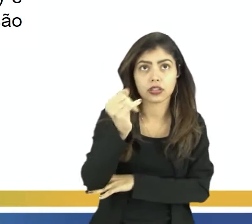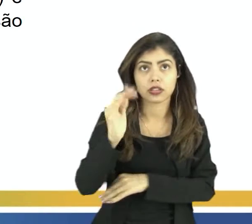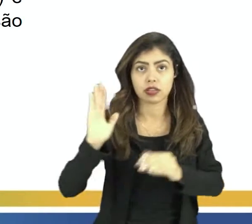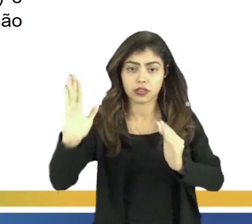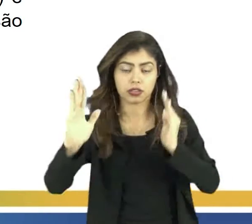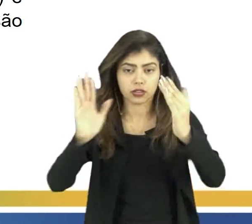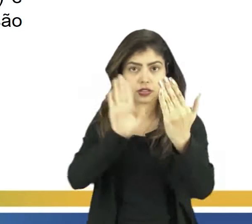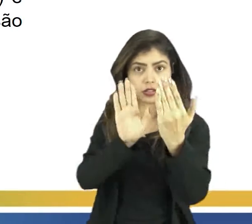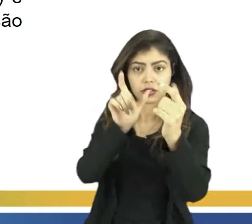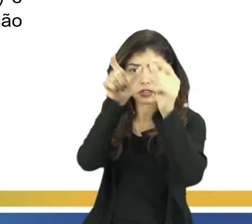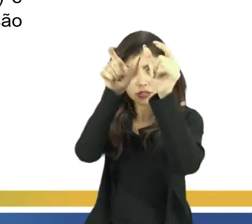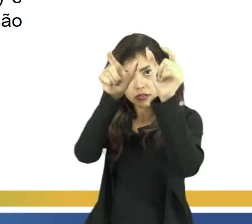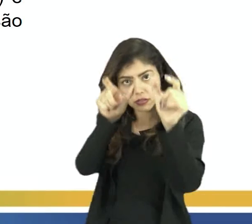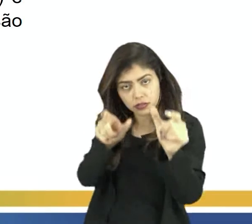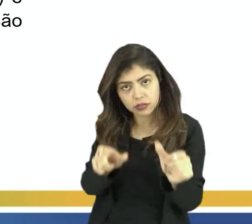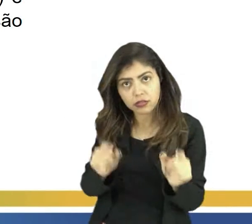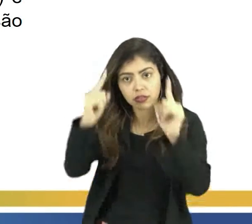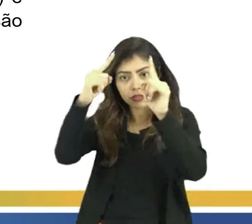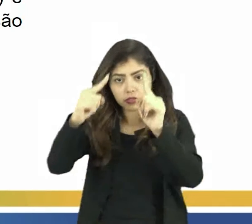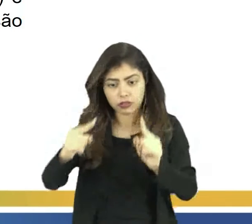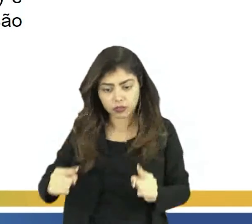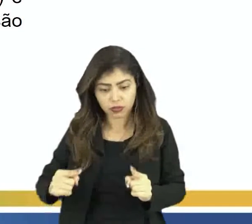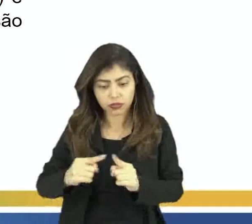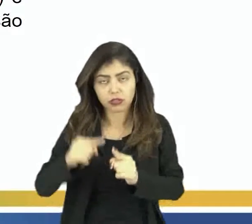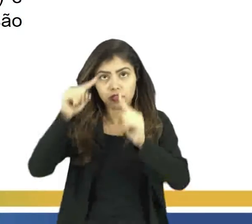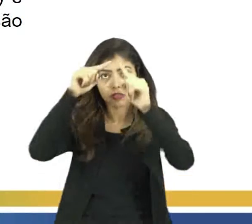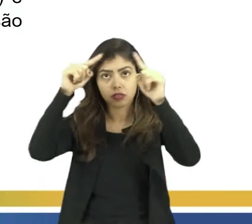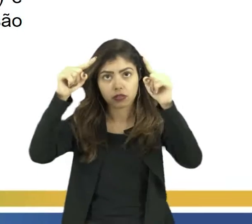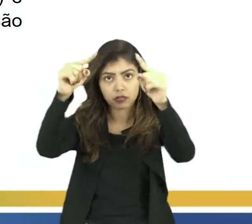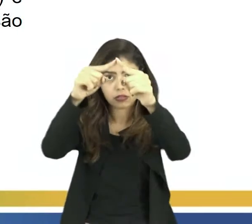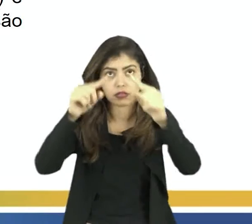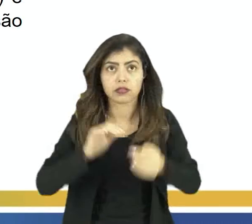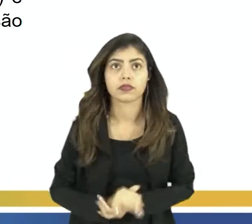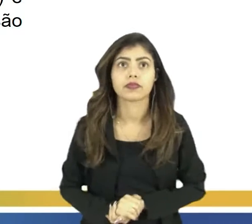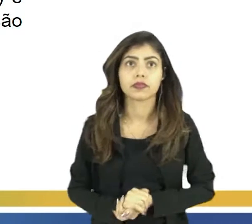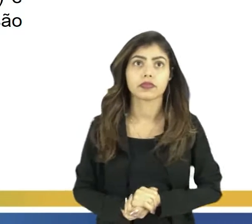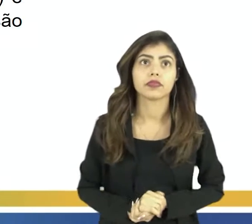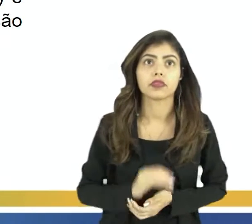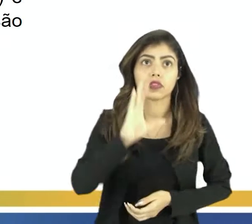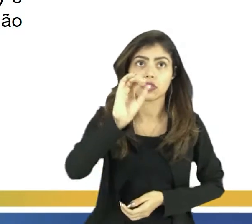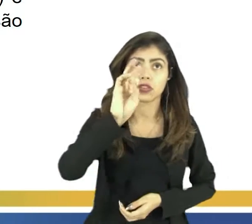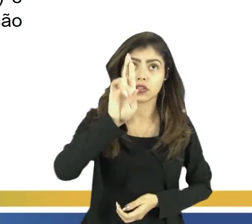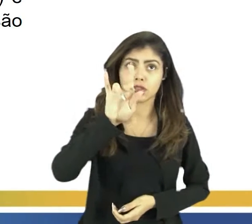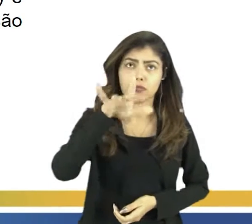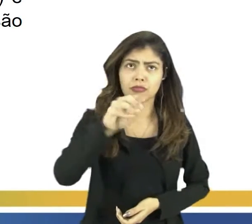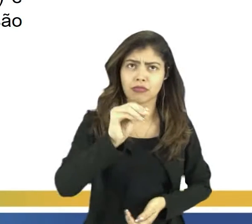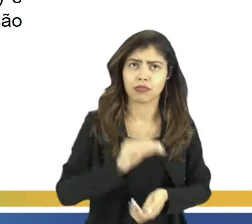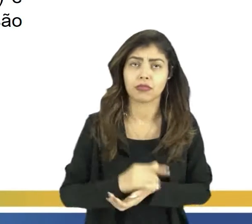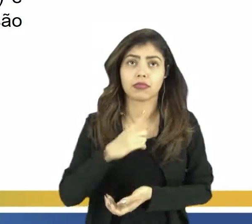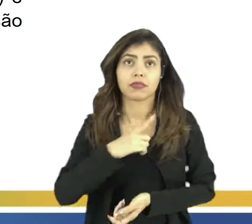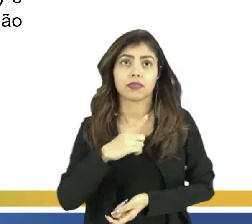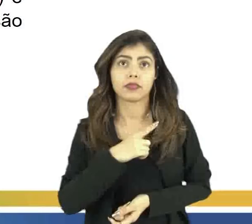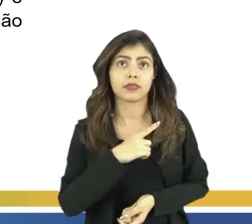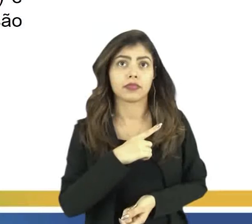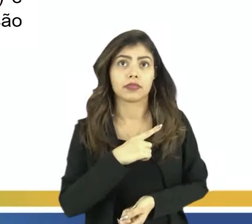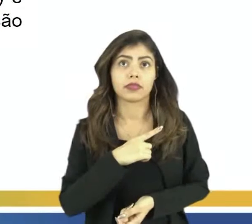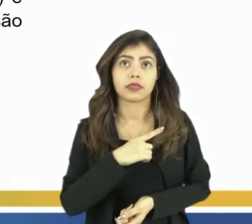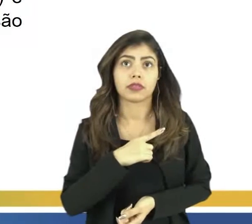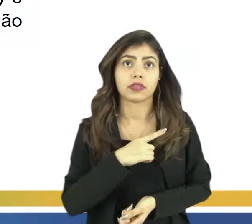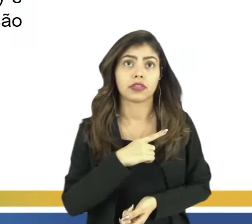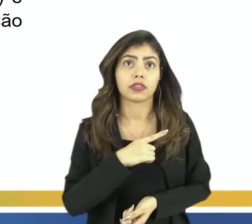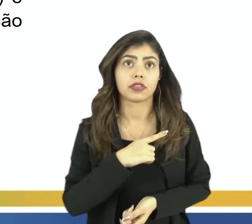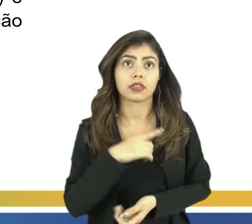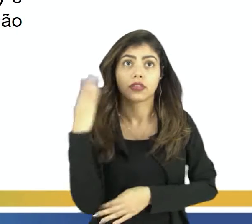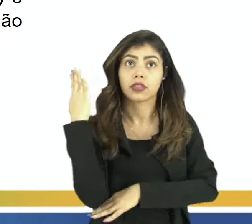faces laterais são retângulos. O prisma oblíquo, ele possui arestas laterais. E